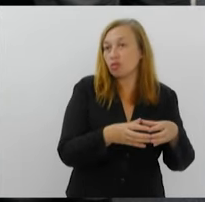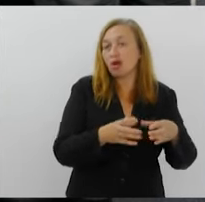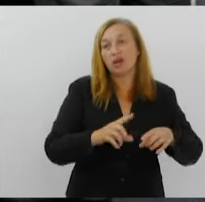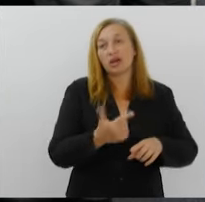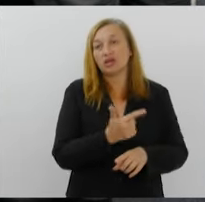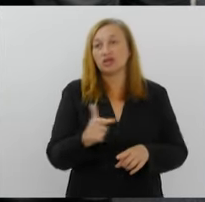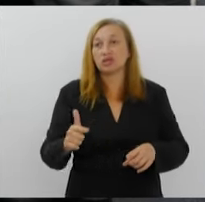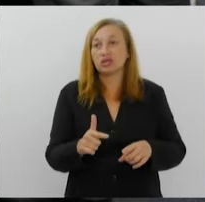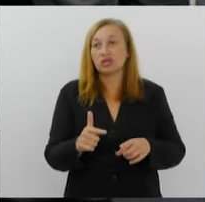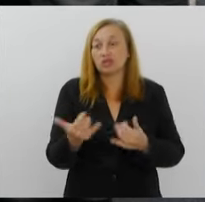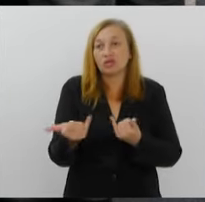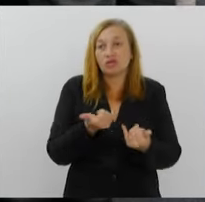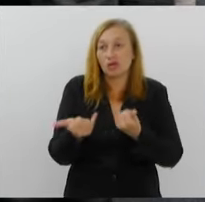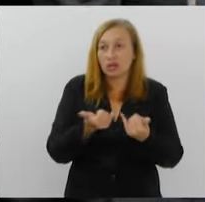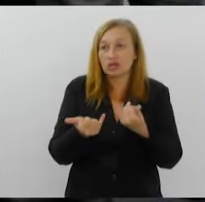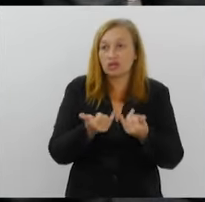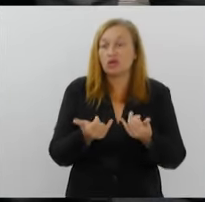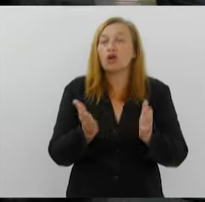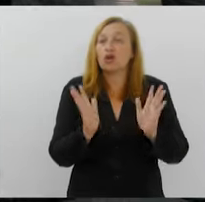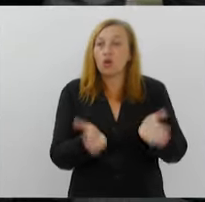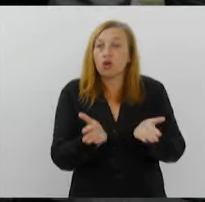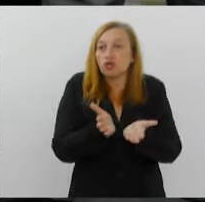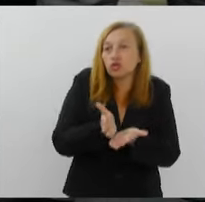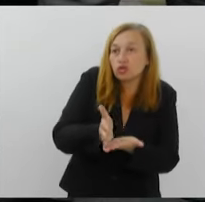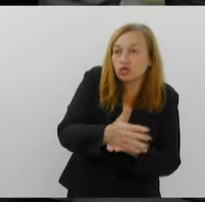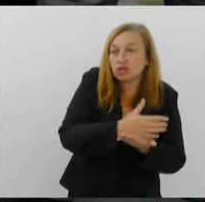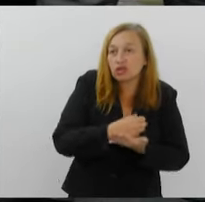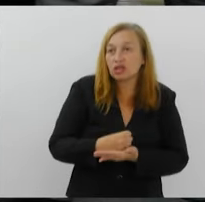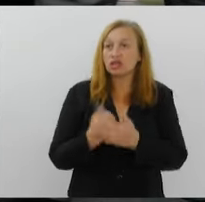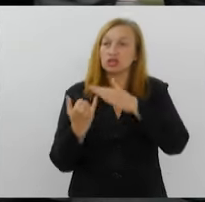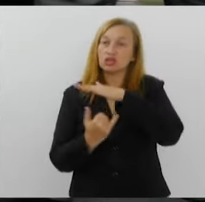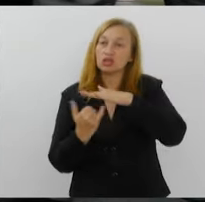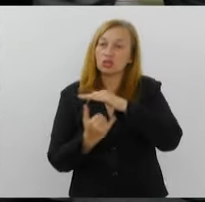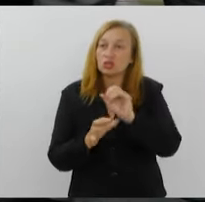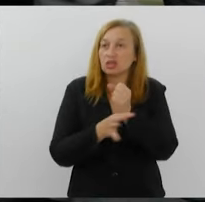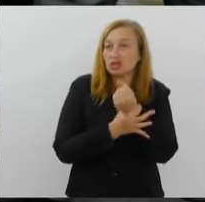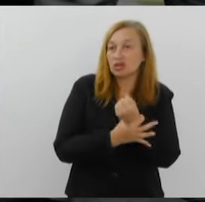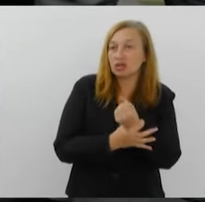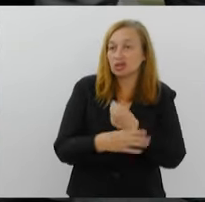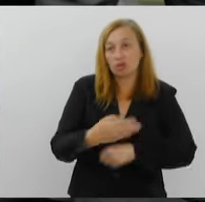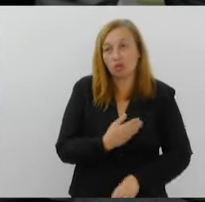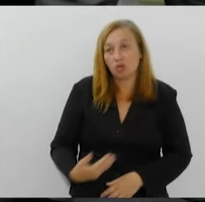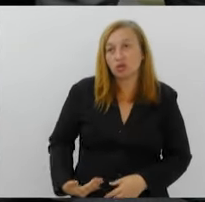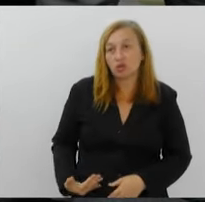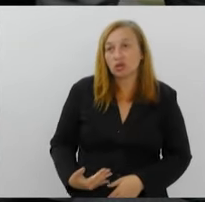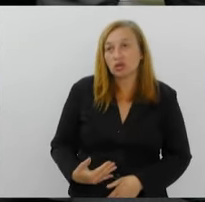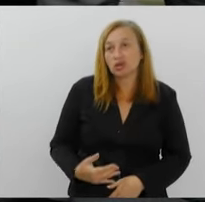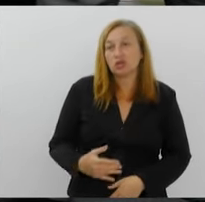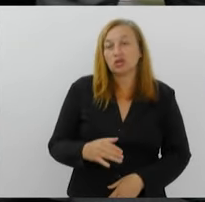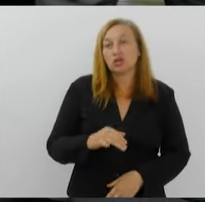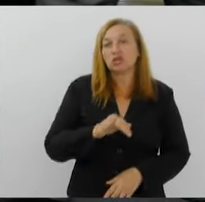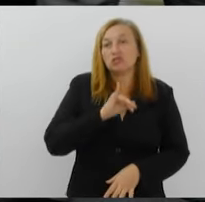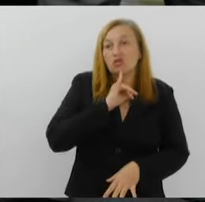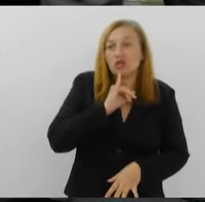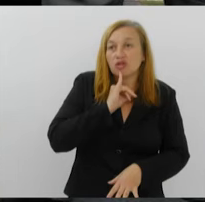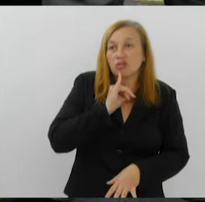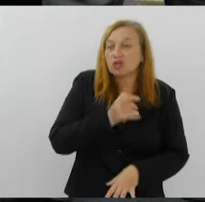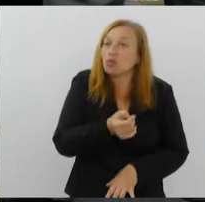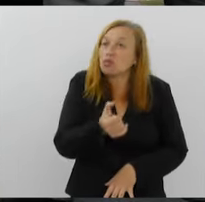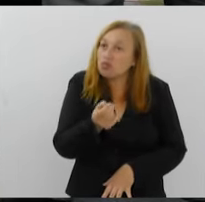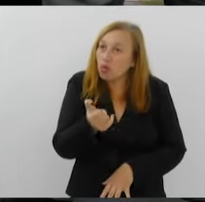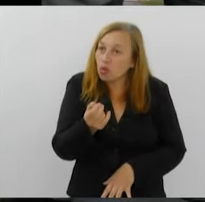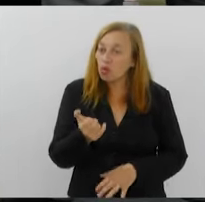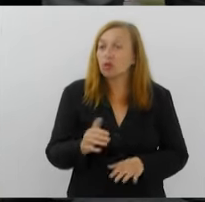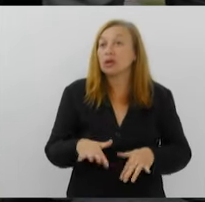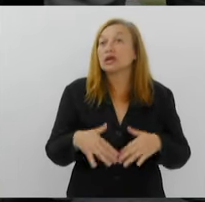mapeado essa mulher. Então, os dados hoje do Instituto de Segurança Pública, infelizmente, já são subnotificados com relação à violência contra